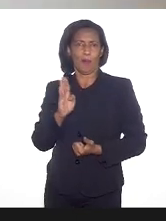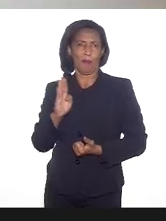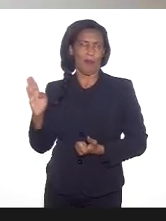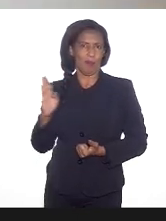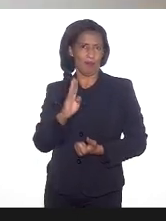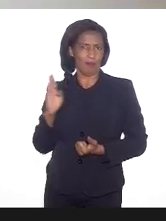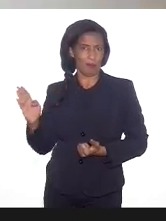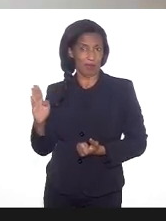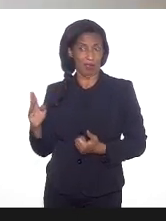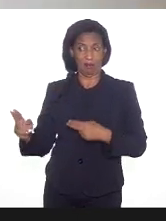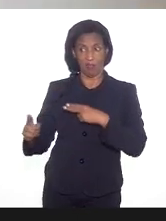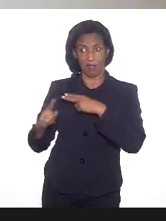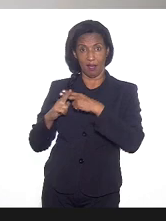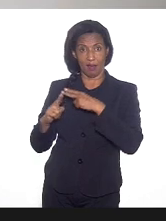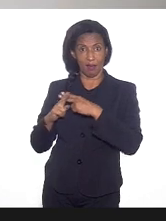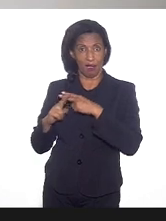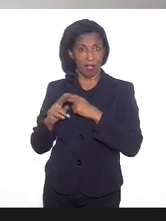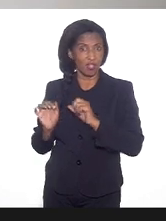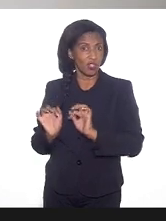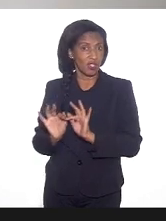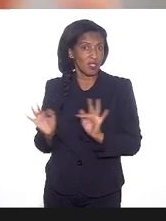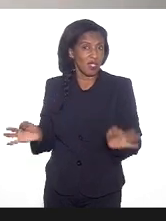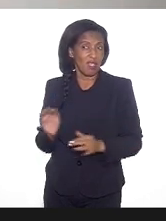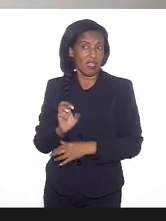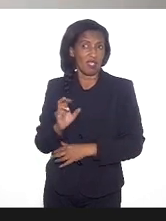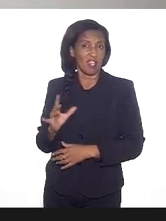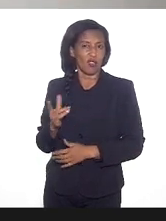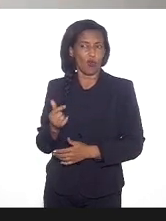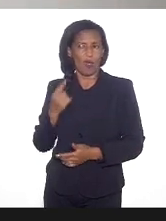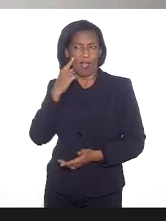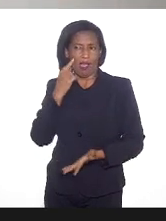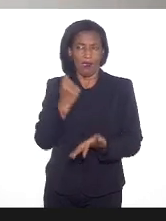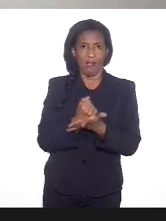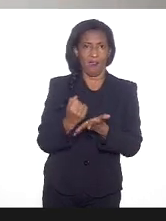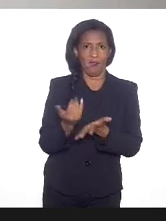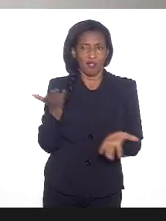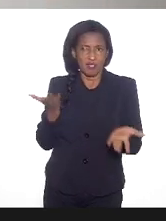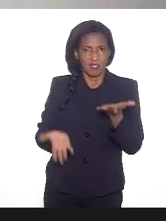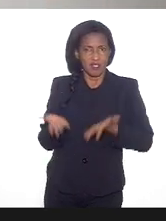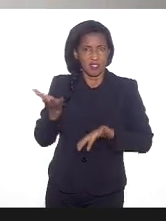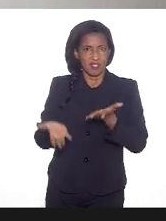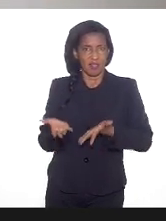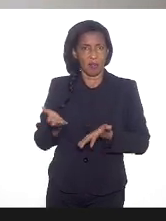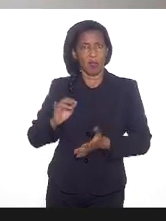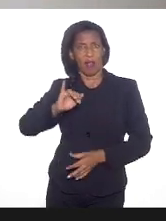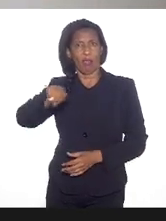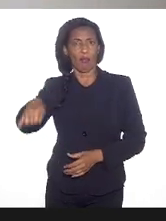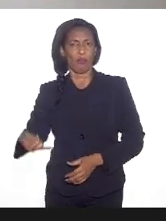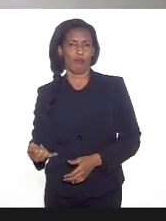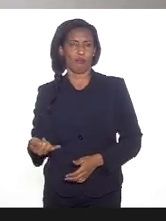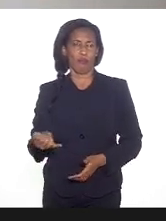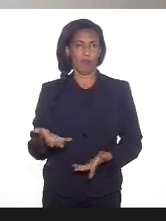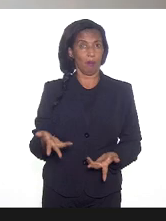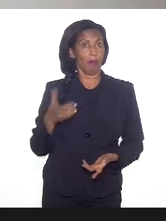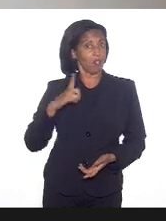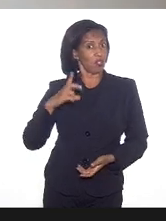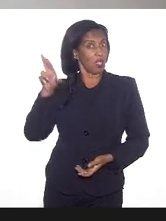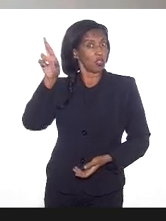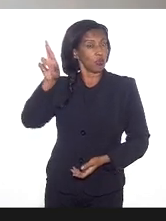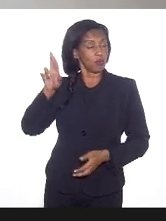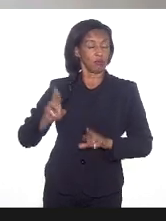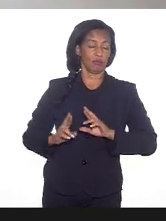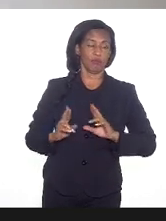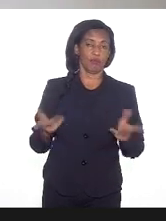Caixa Econômica é simplesmente uma credora, que se beneficiou de um contrato desequilibrado, mas, né, tem responsabilidades